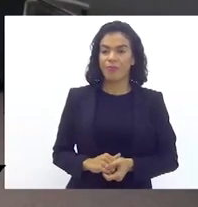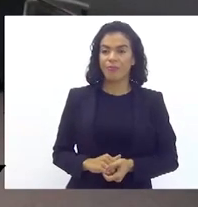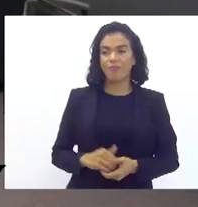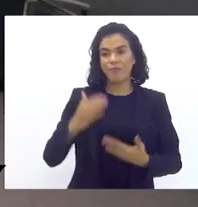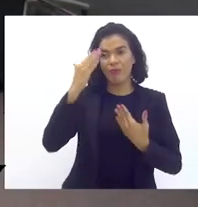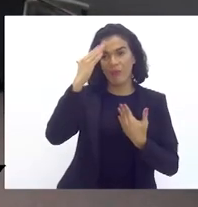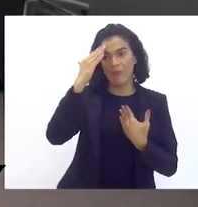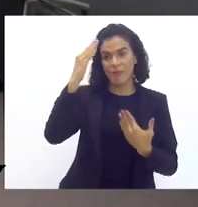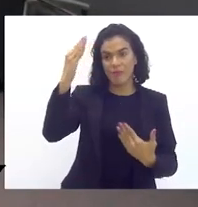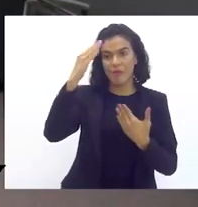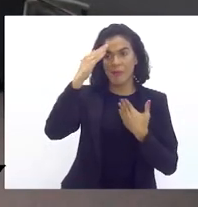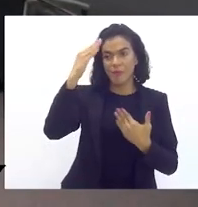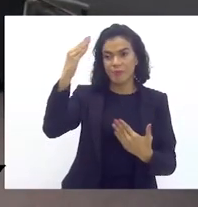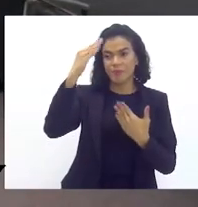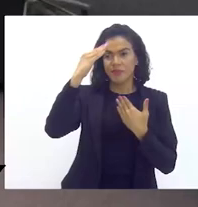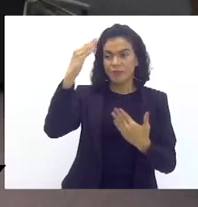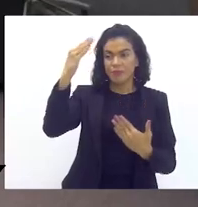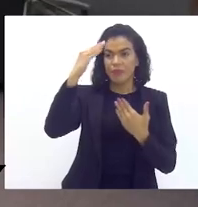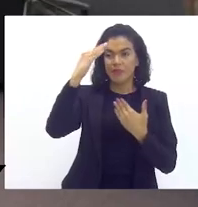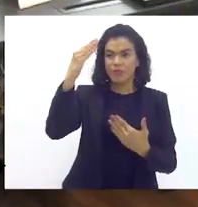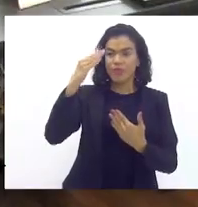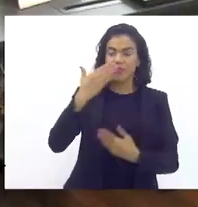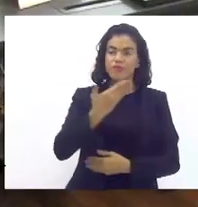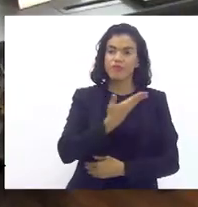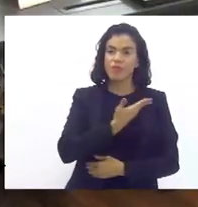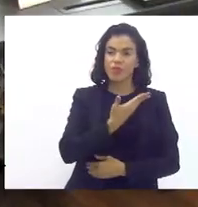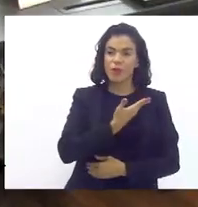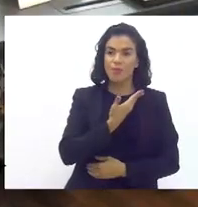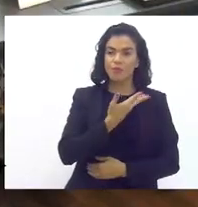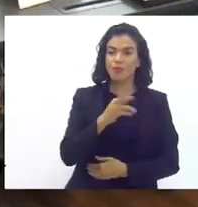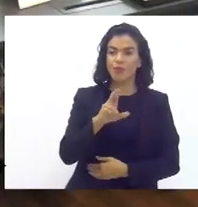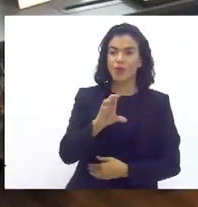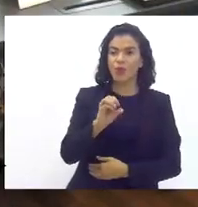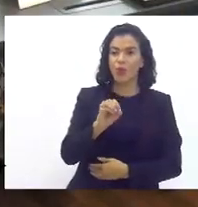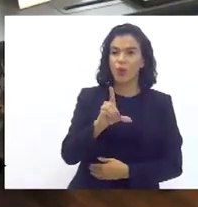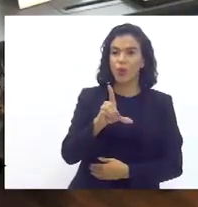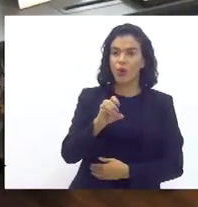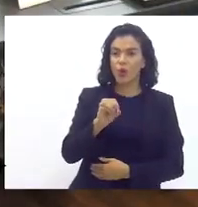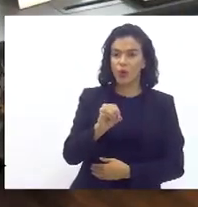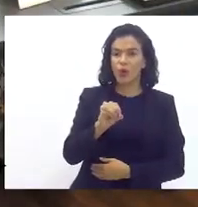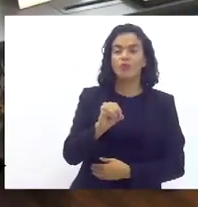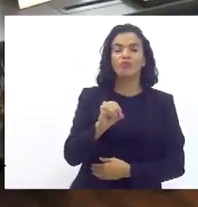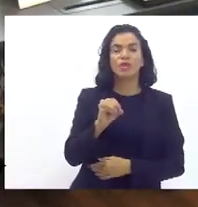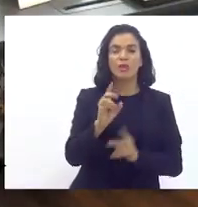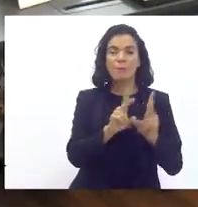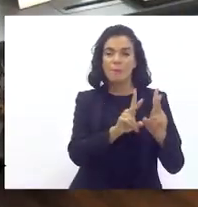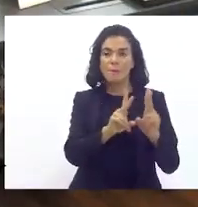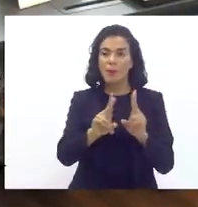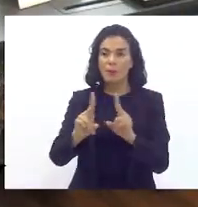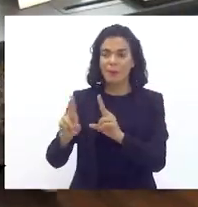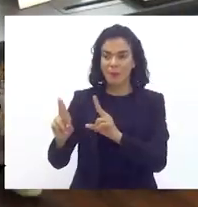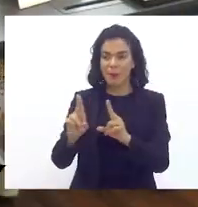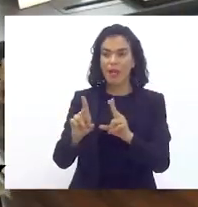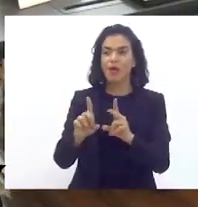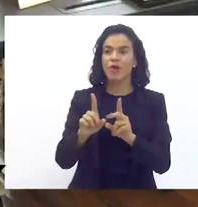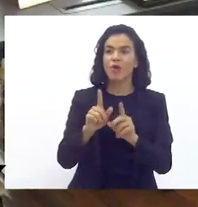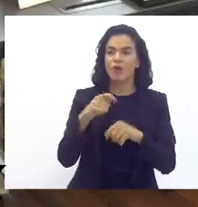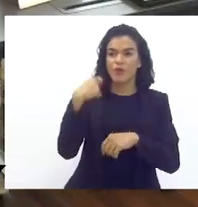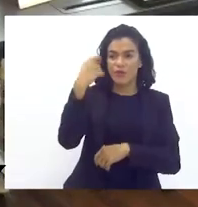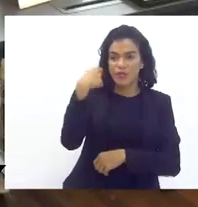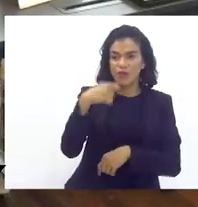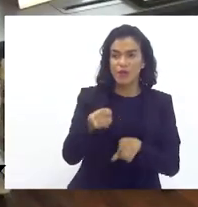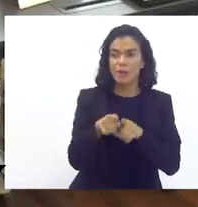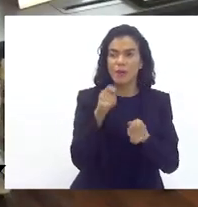agradecer aqui ao nosso companheiro rolo que tá lá atrás que fez o vídeo fez as entrevistas